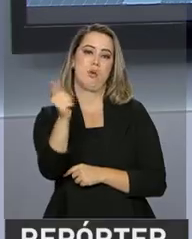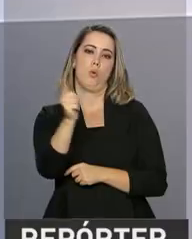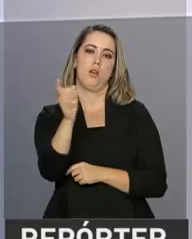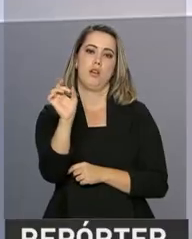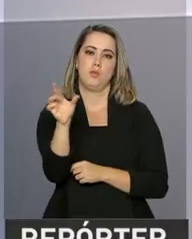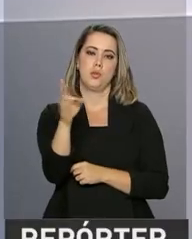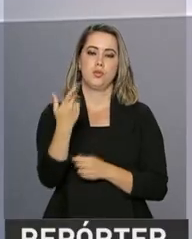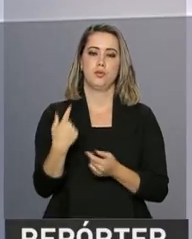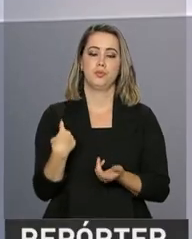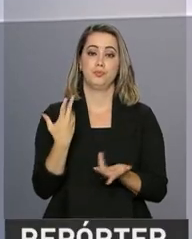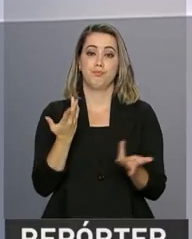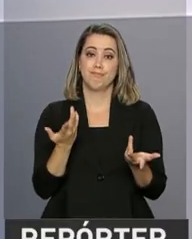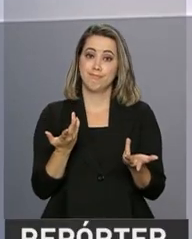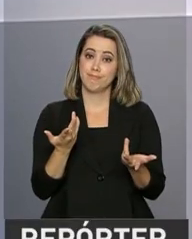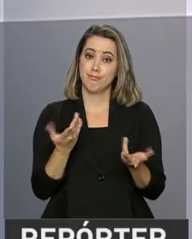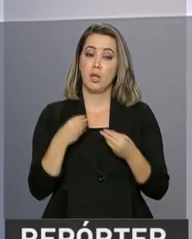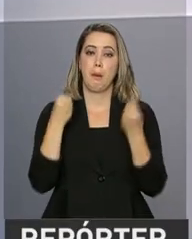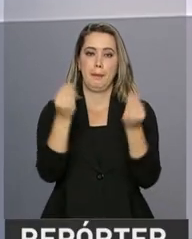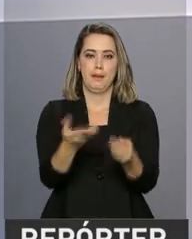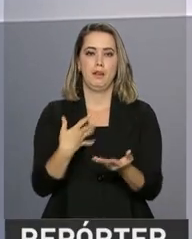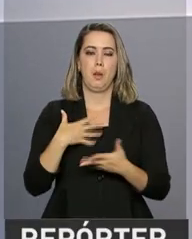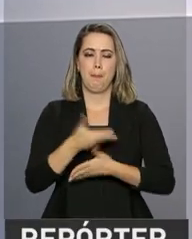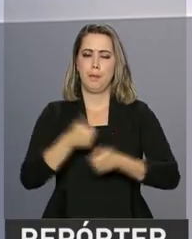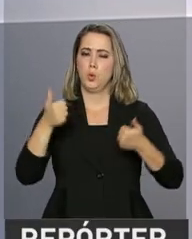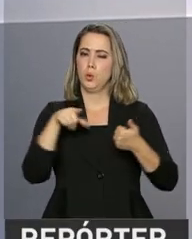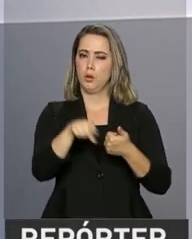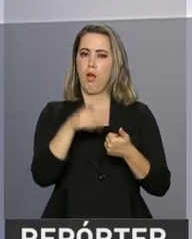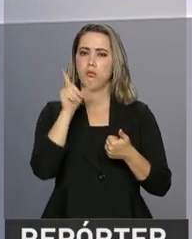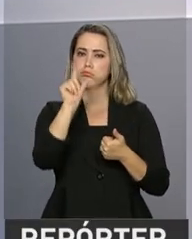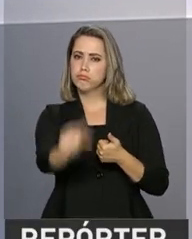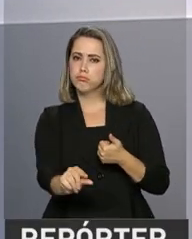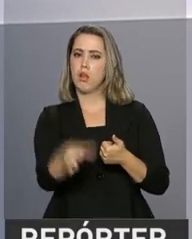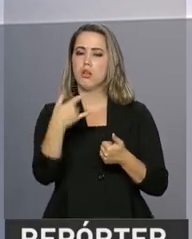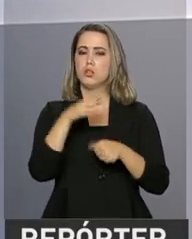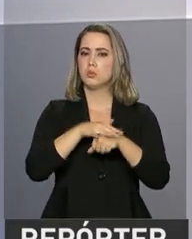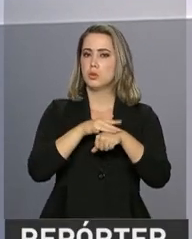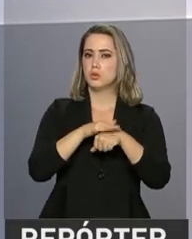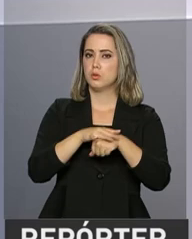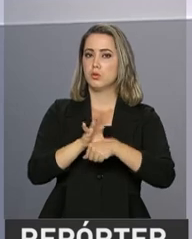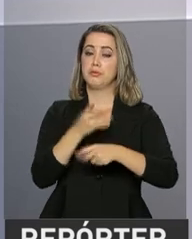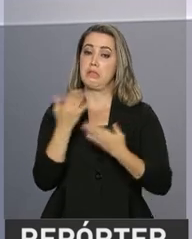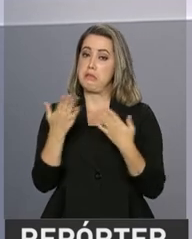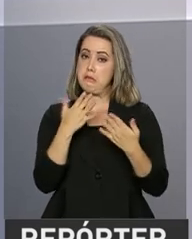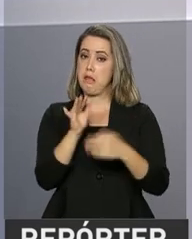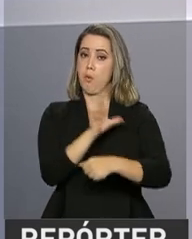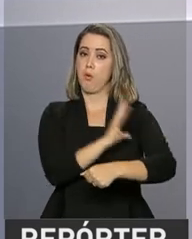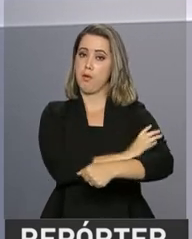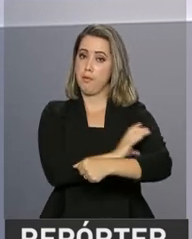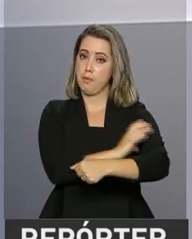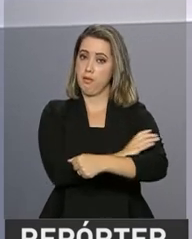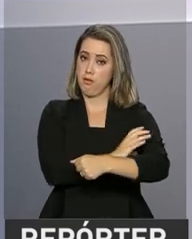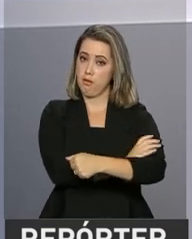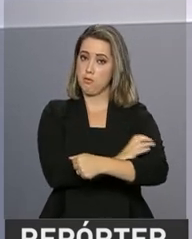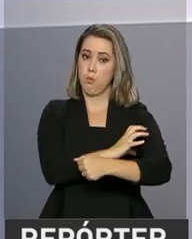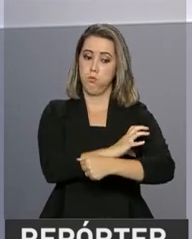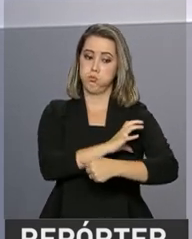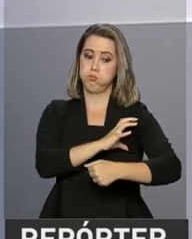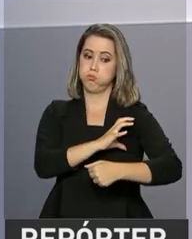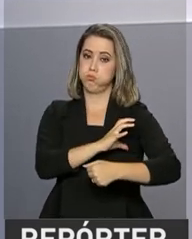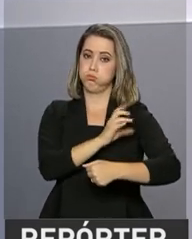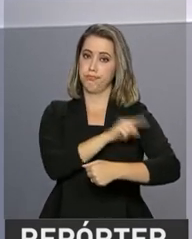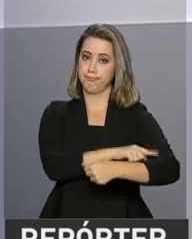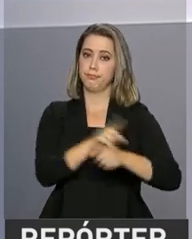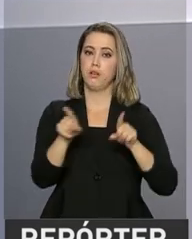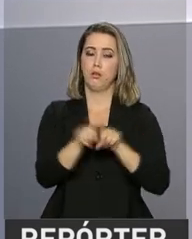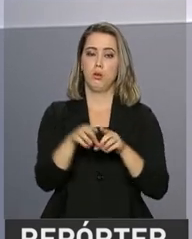dia e para garantir a moderação e reduzir a incidência de doenças como a hipertensão o ministério da saúde tem